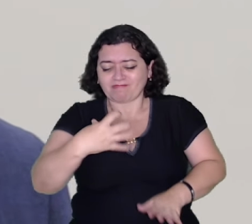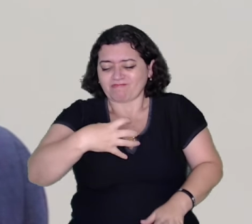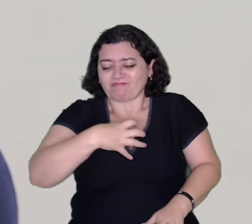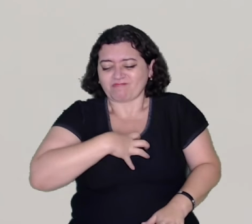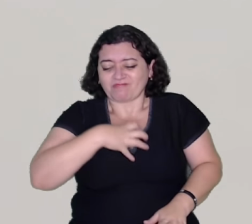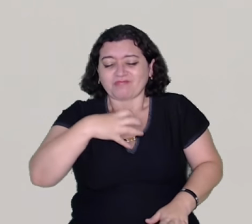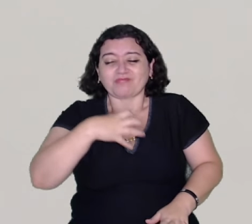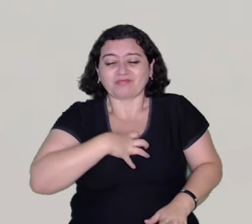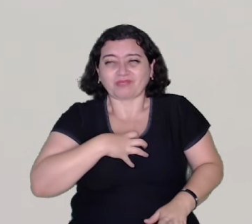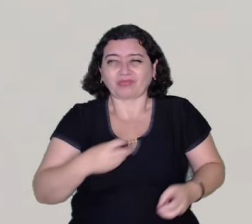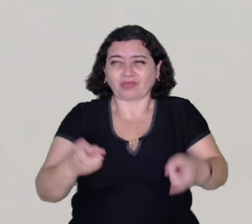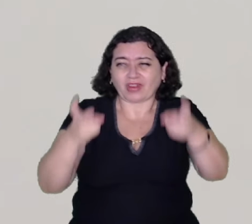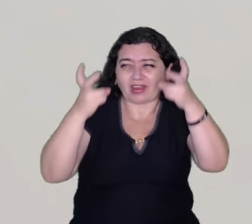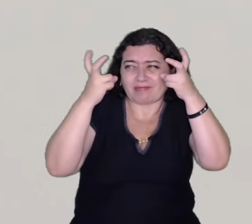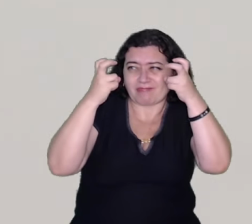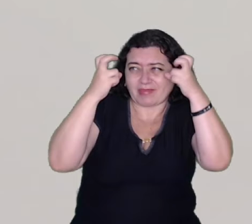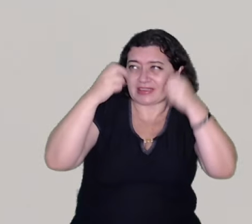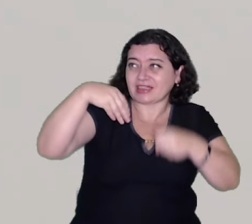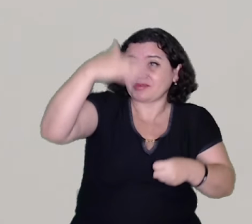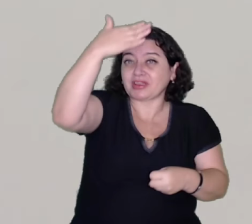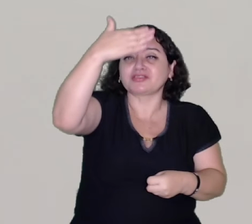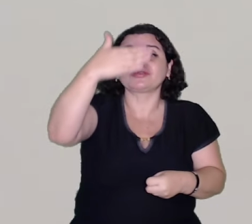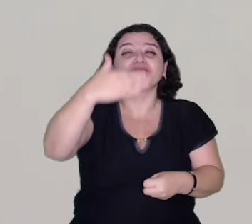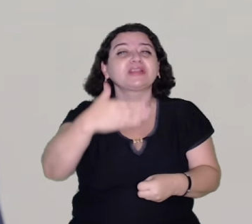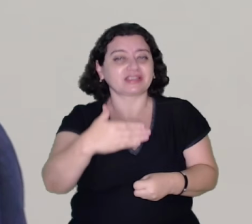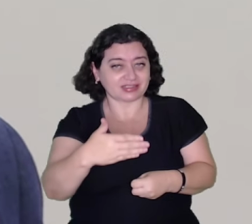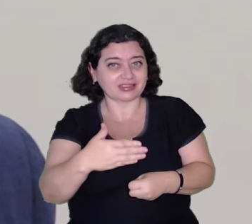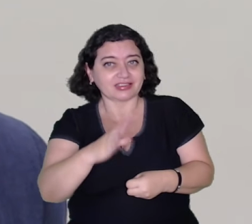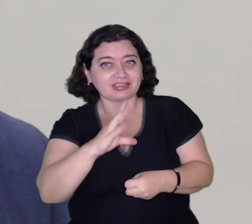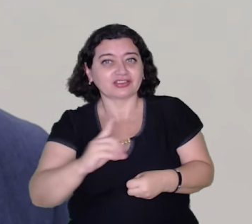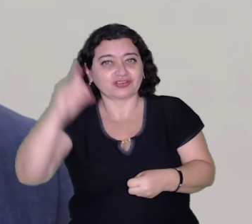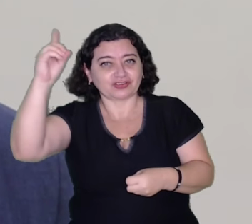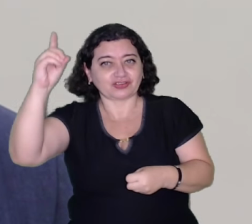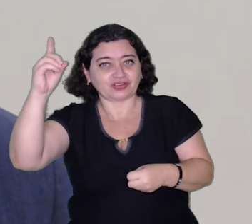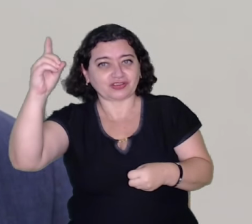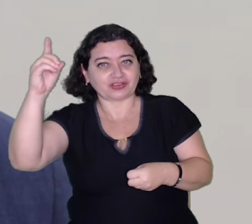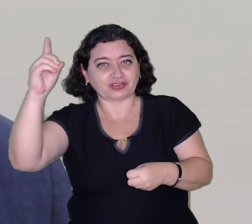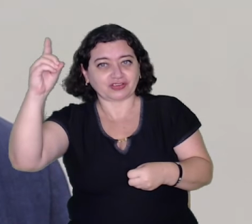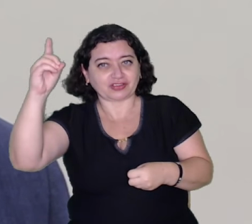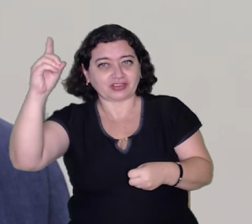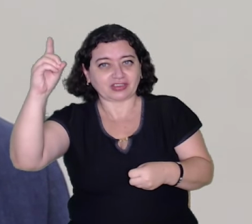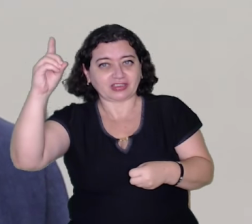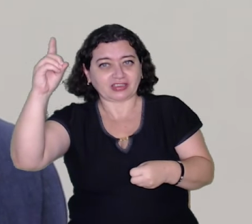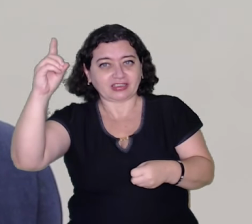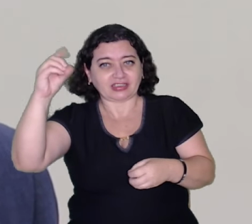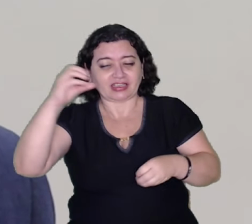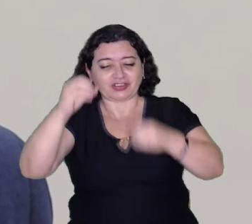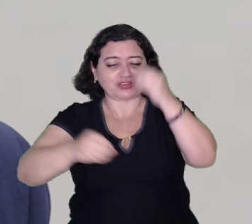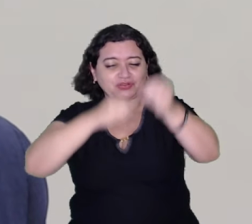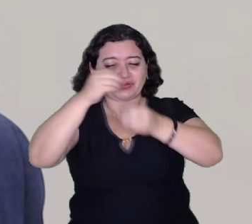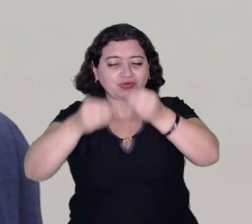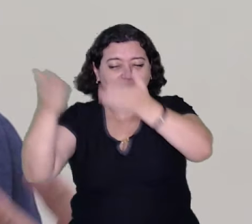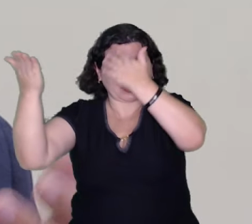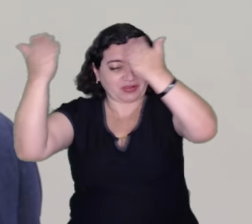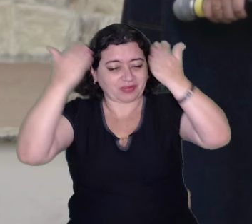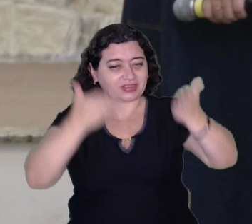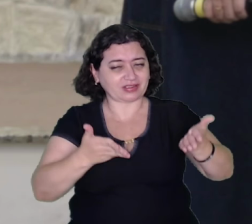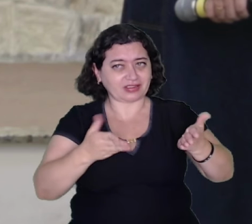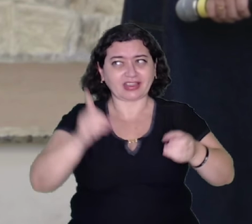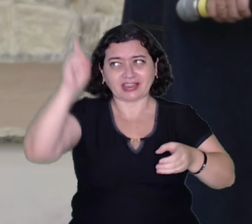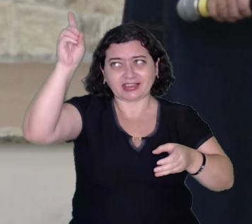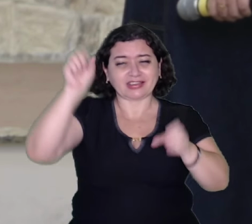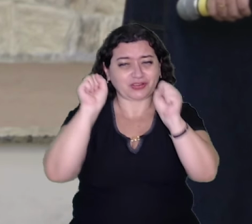que percebe sua presença e dá lugar às suas grandiosas obras. Que Deus